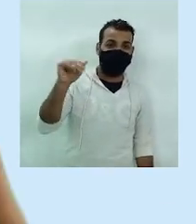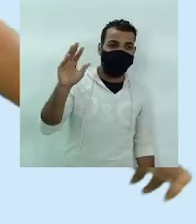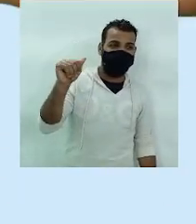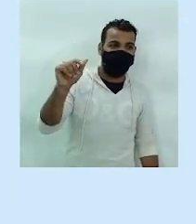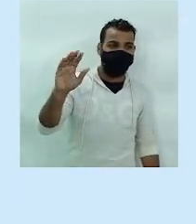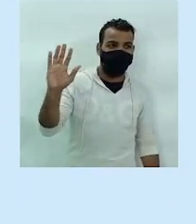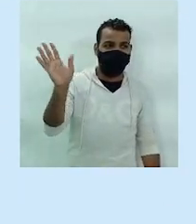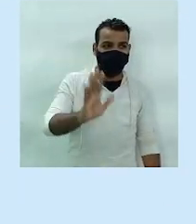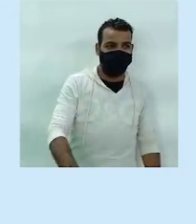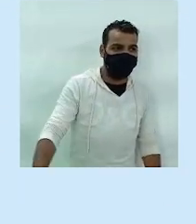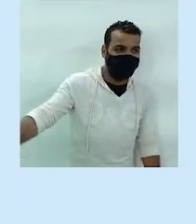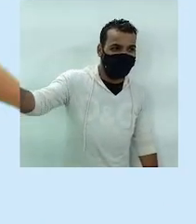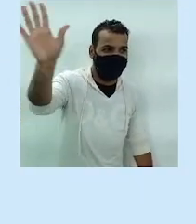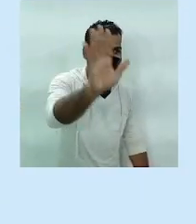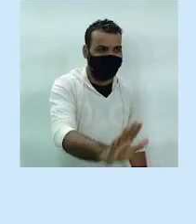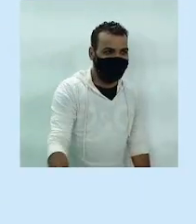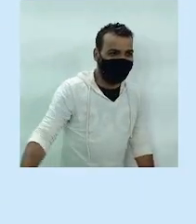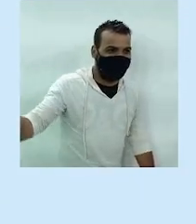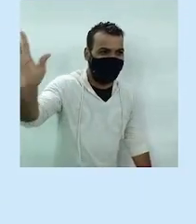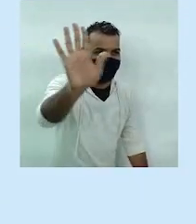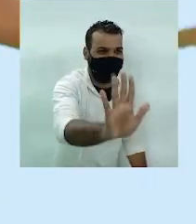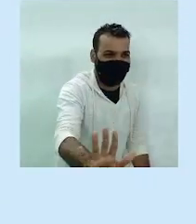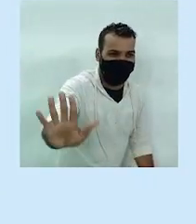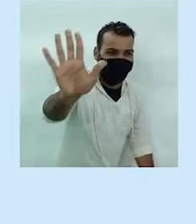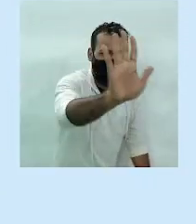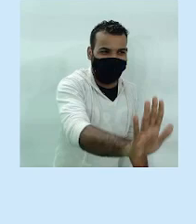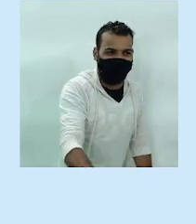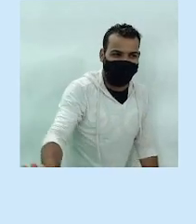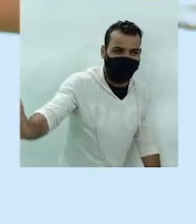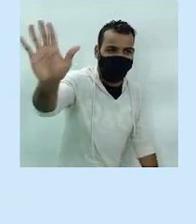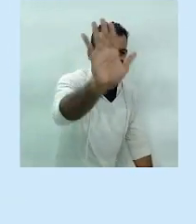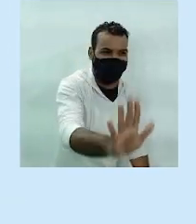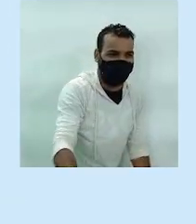na minha nave histórica.